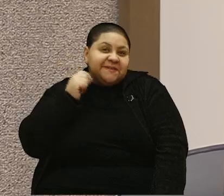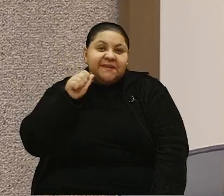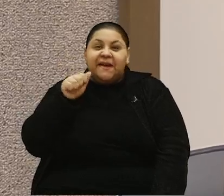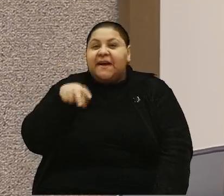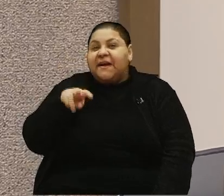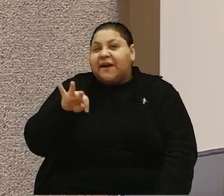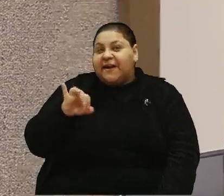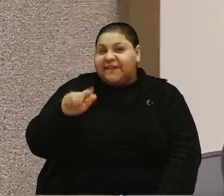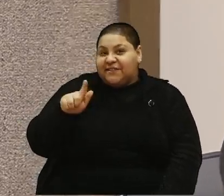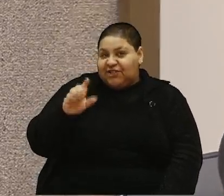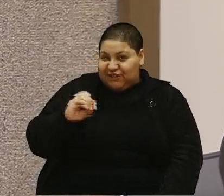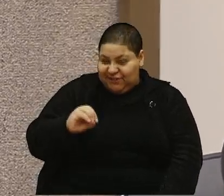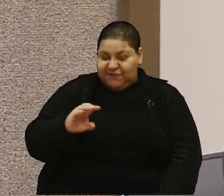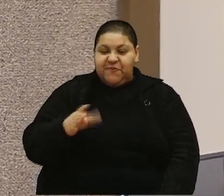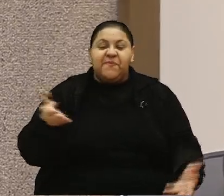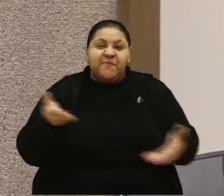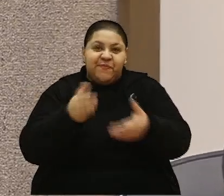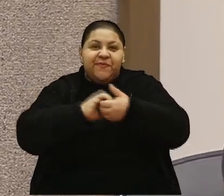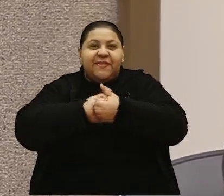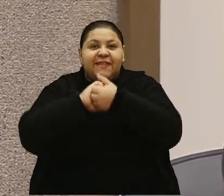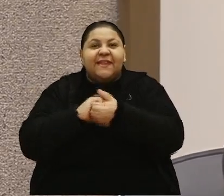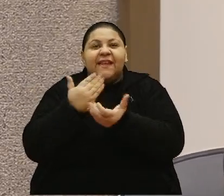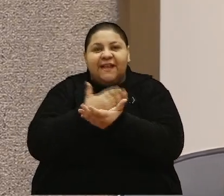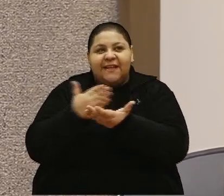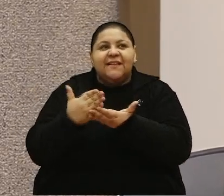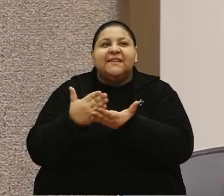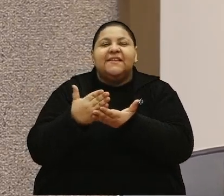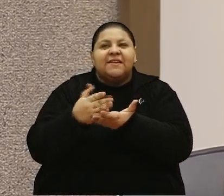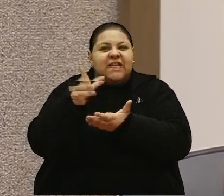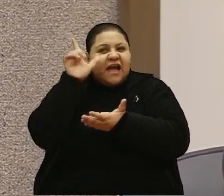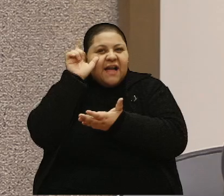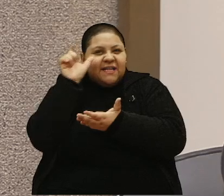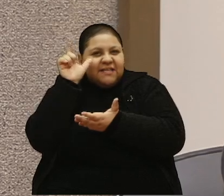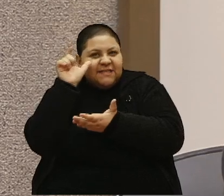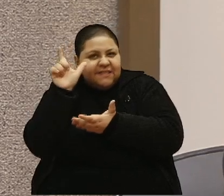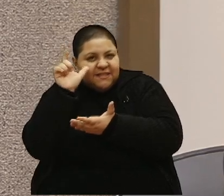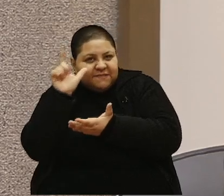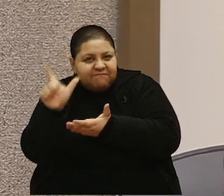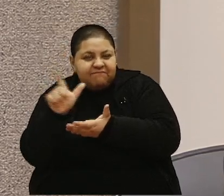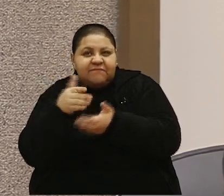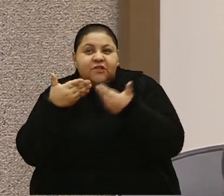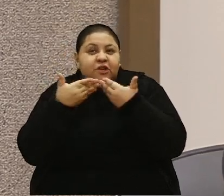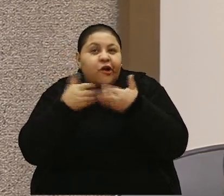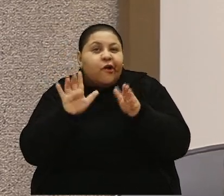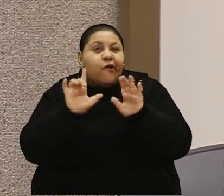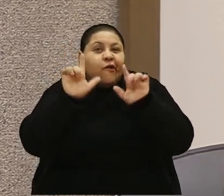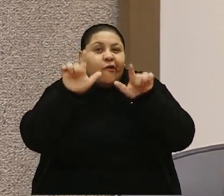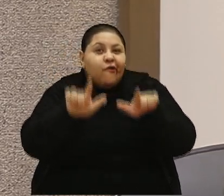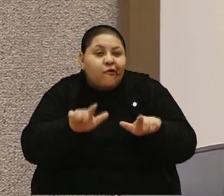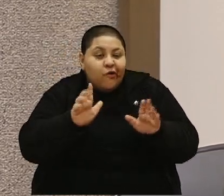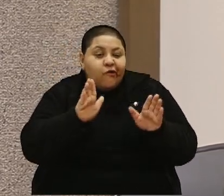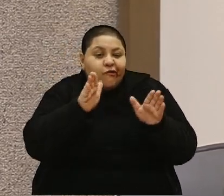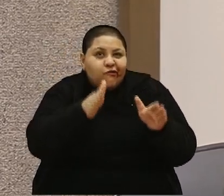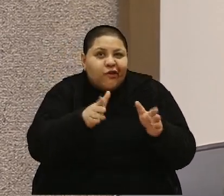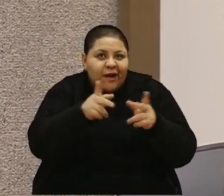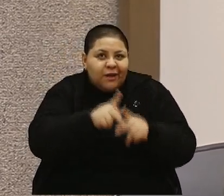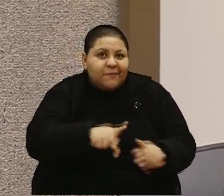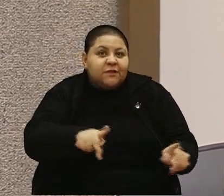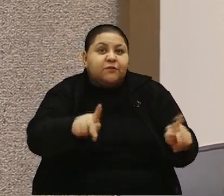Mas quero cumprimentar porque, de fato, a iniciativa é muito interessante de abrir um espaço específico para esse